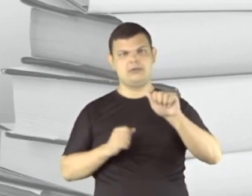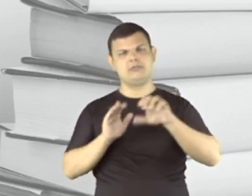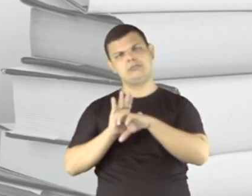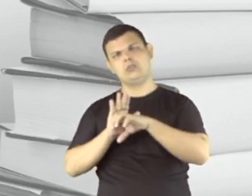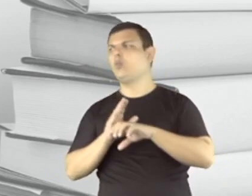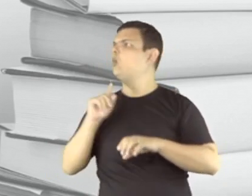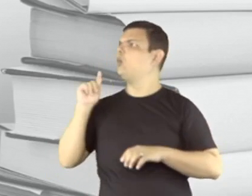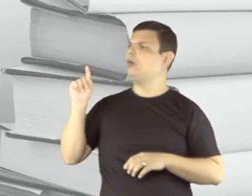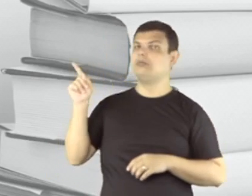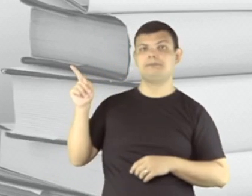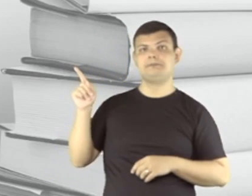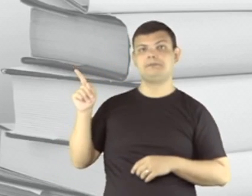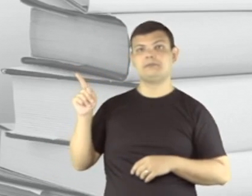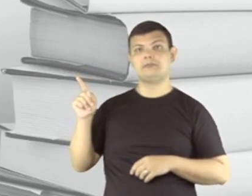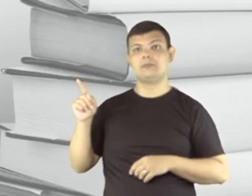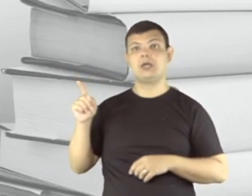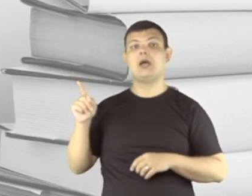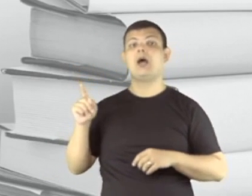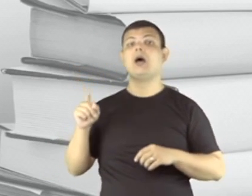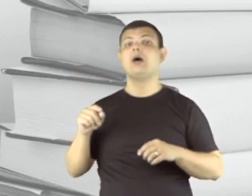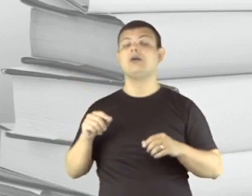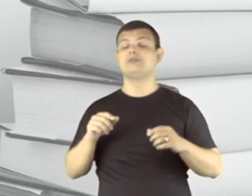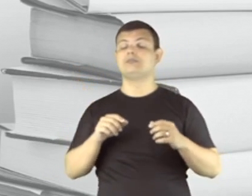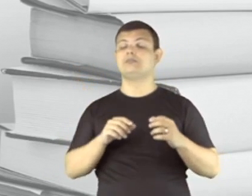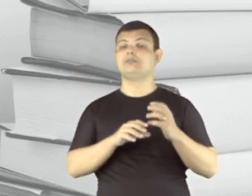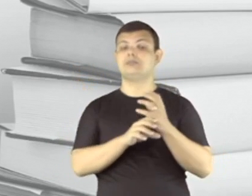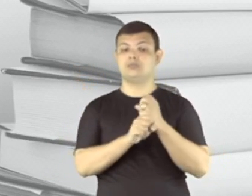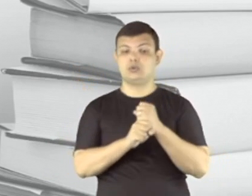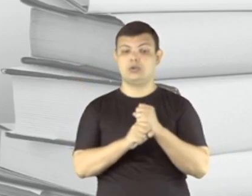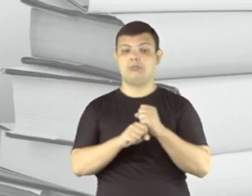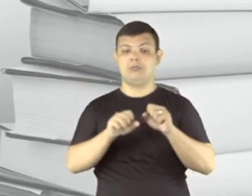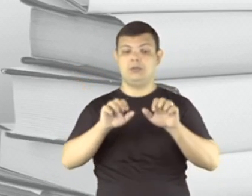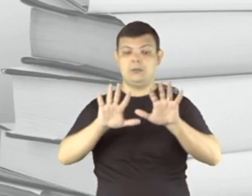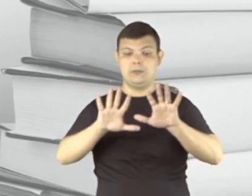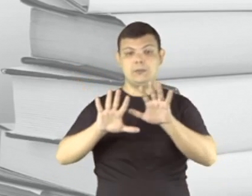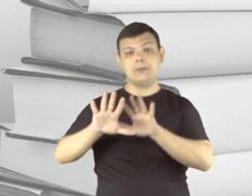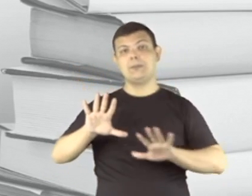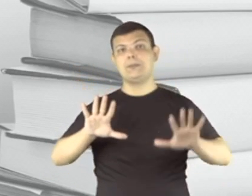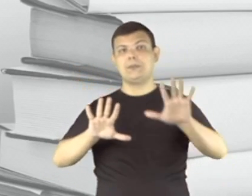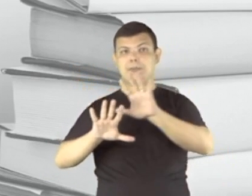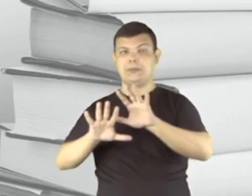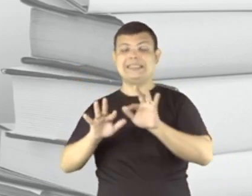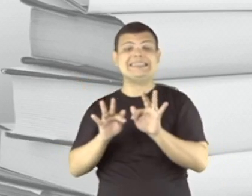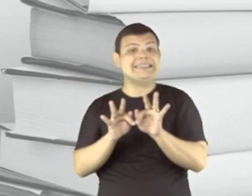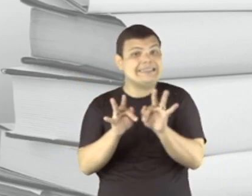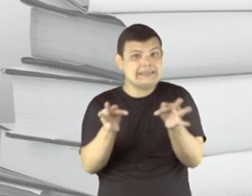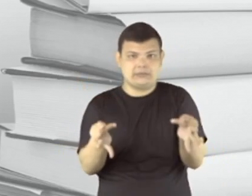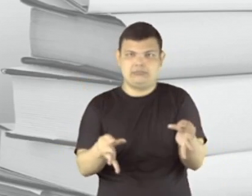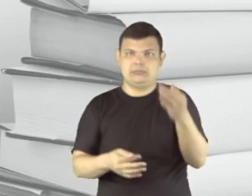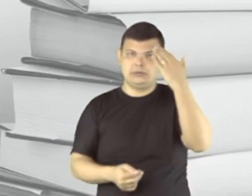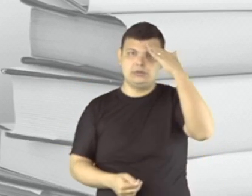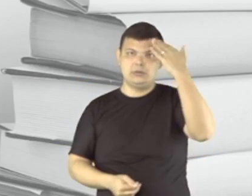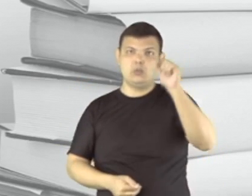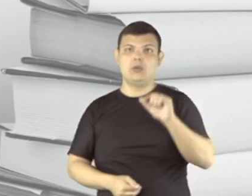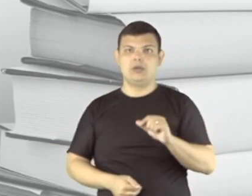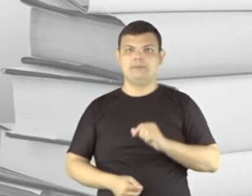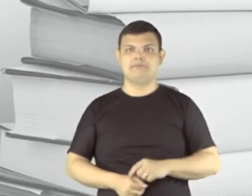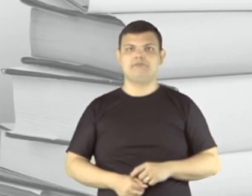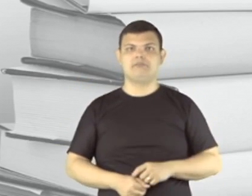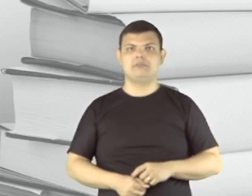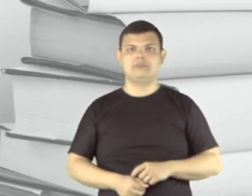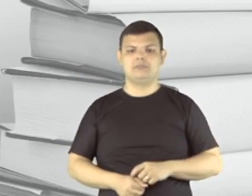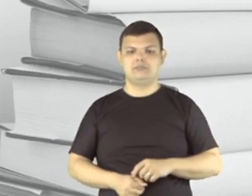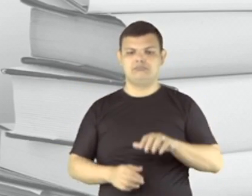área? É a medida da superfície de uma figura plana. E aí bem simplesinho para entender, ou seja,